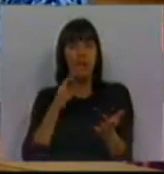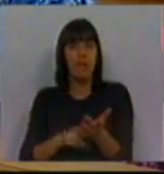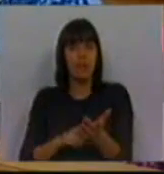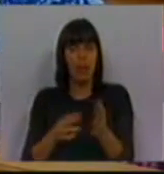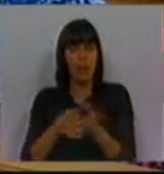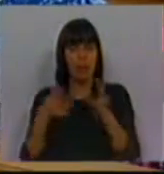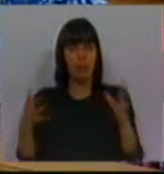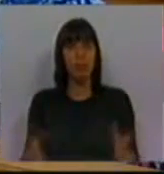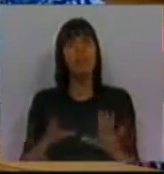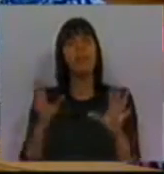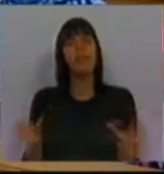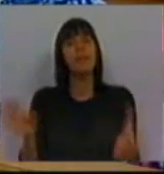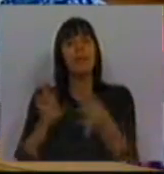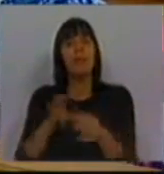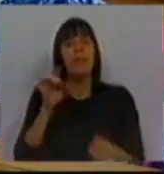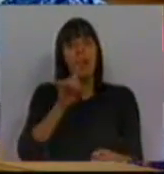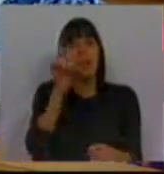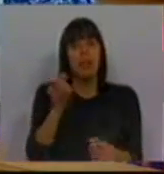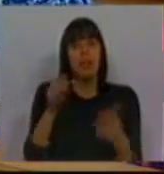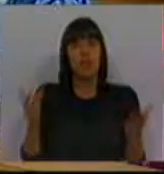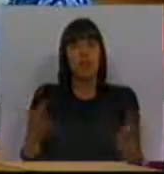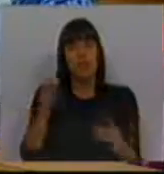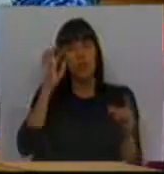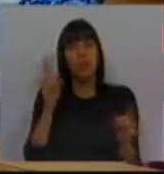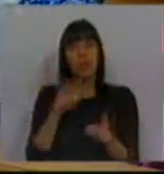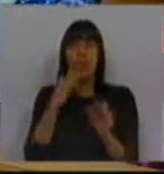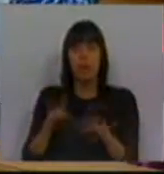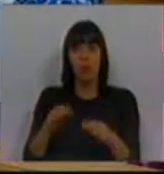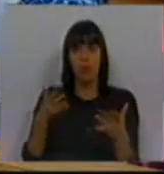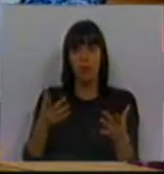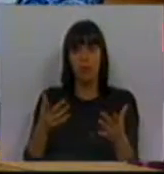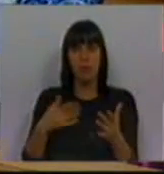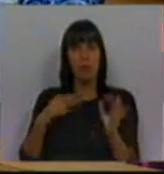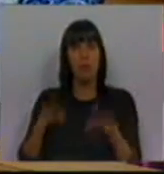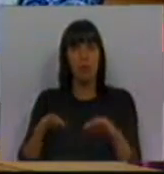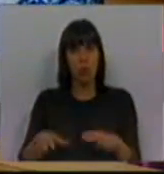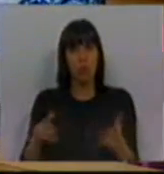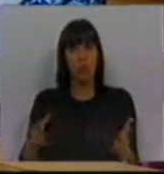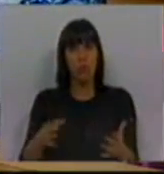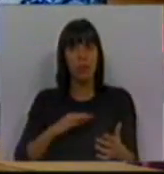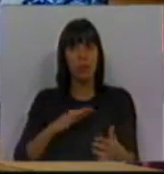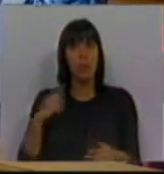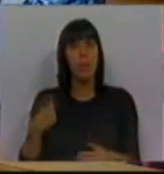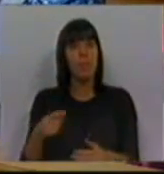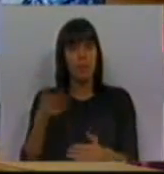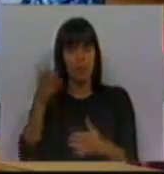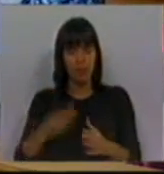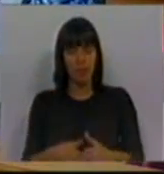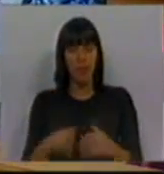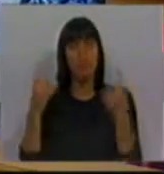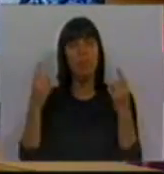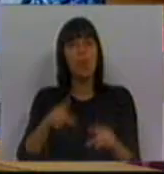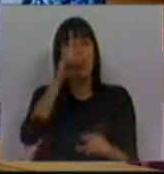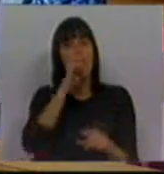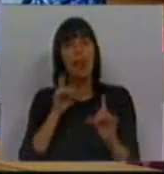verdade. E relativamente à questão dos professores, concluo, Sr. Presidente, apenas